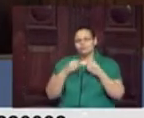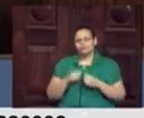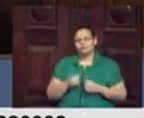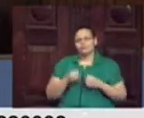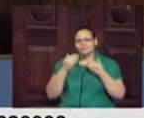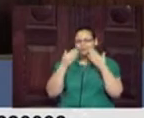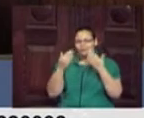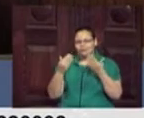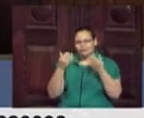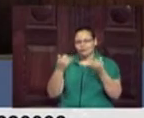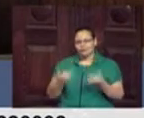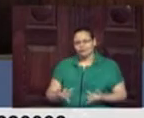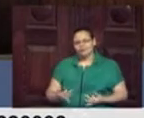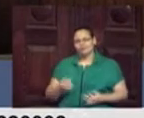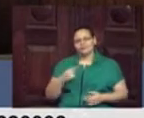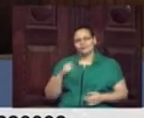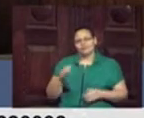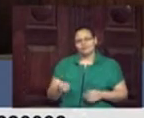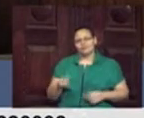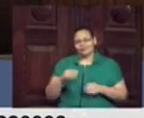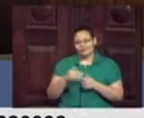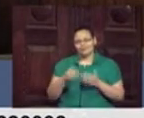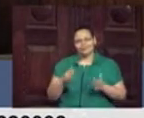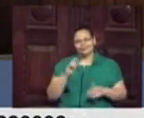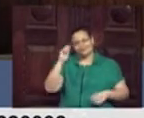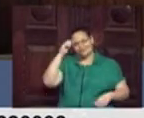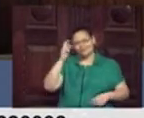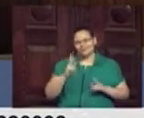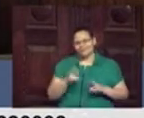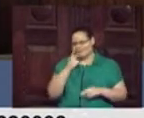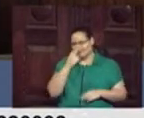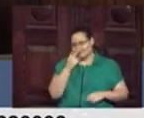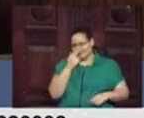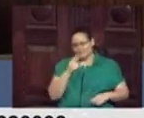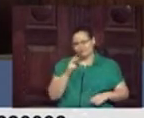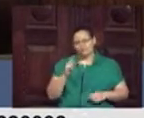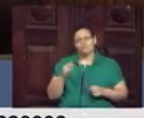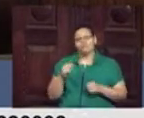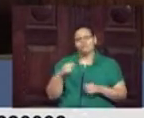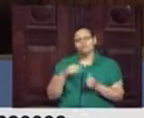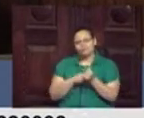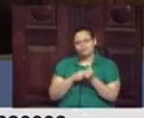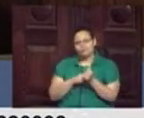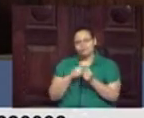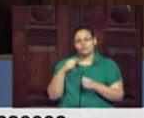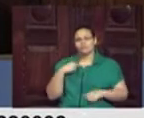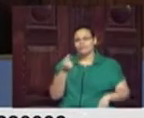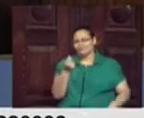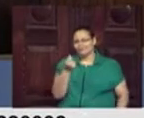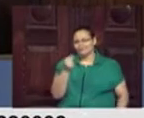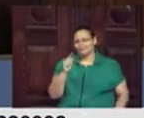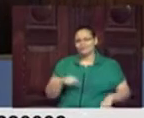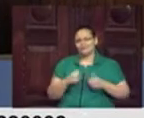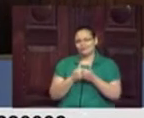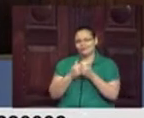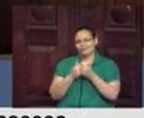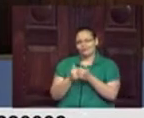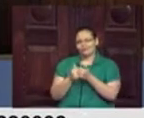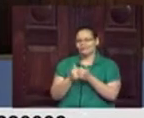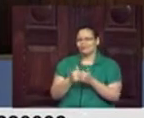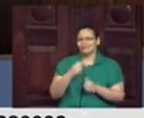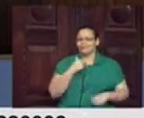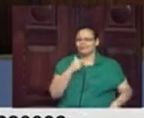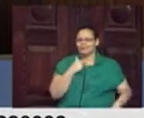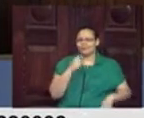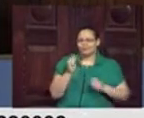a caixa preta da FETransport, que a gente possa saber o que define o preço de uma passagem, que tenhamos acesso à planilha. Não pode ser o